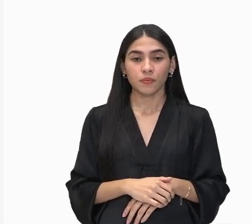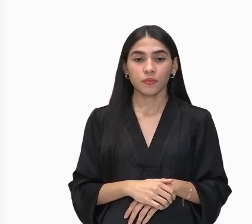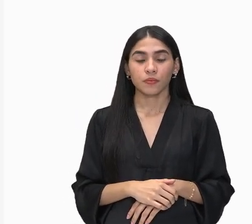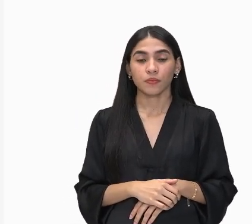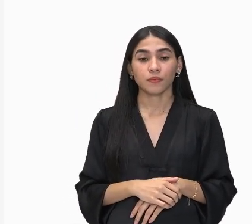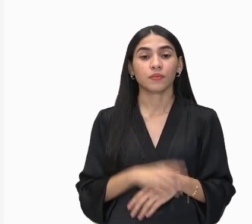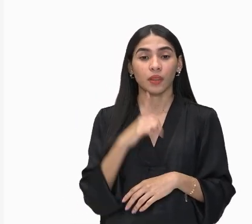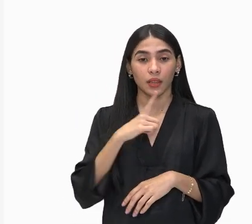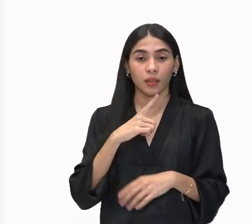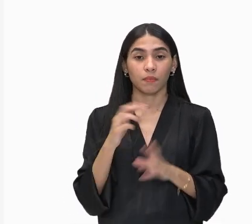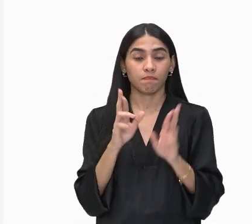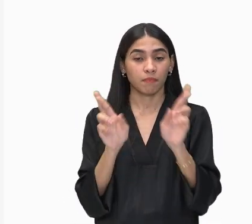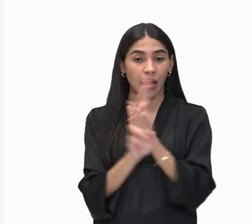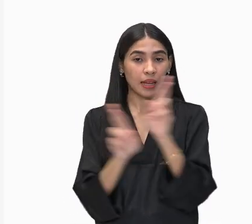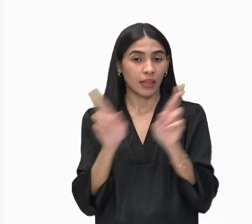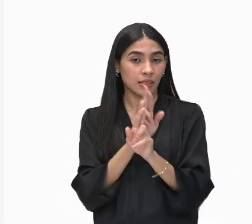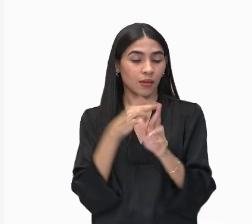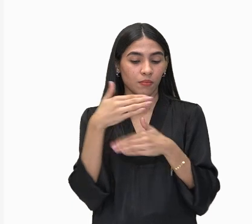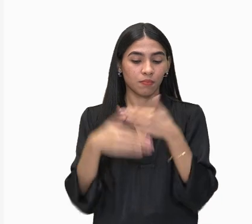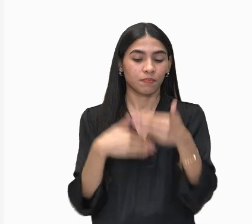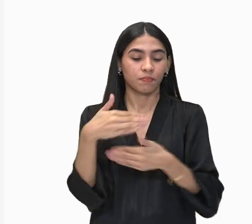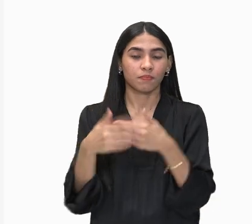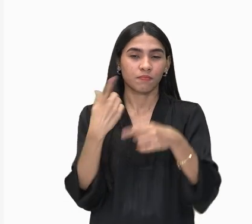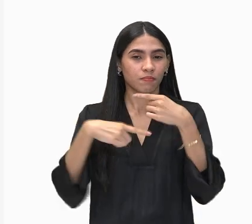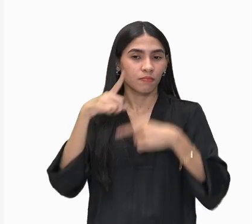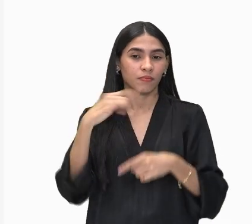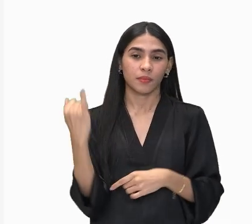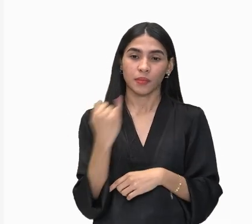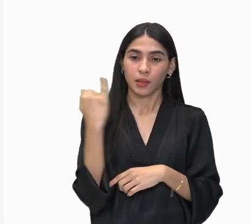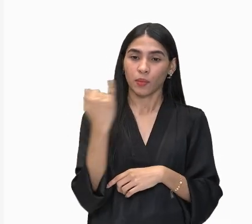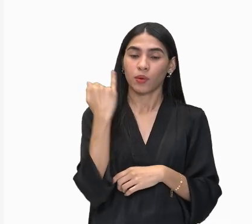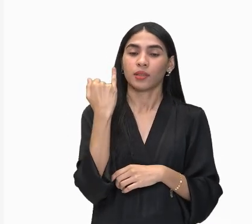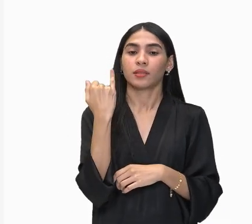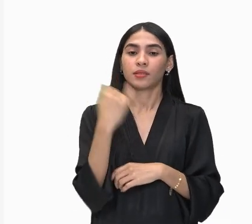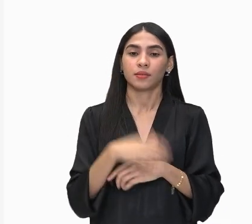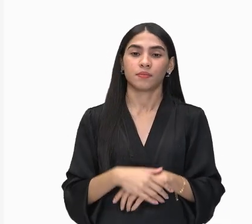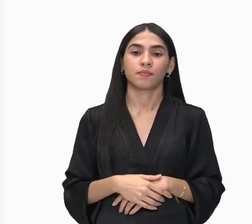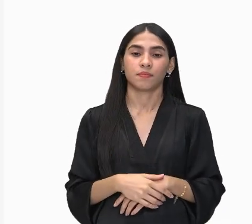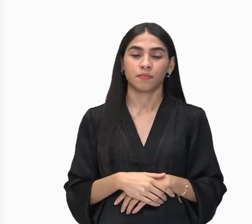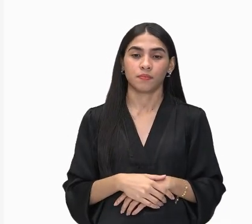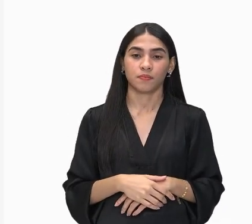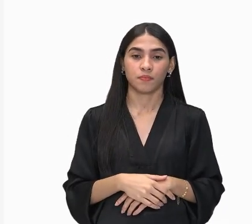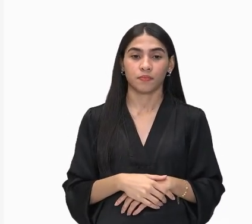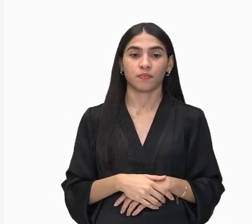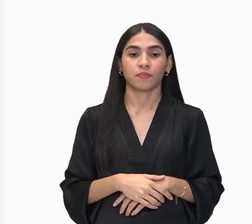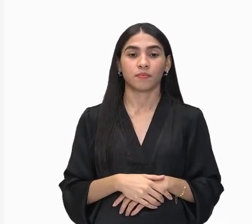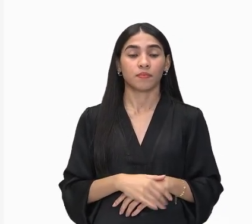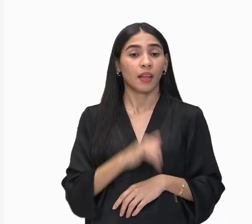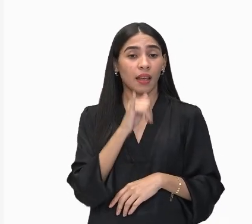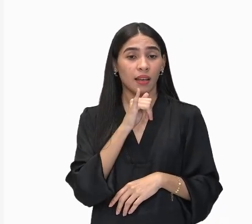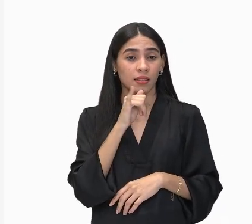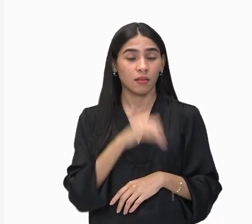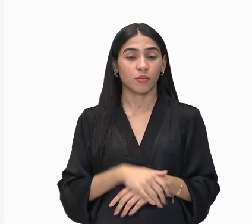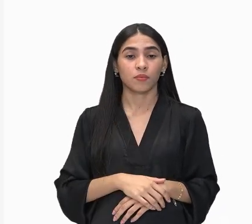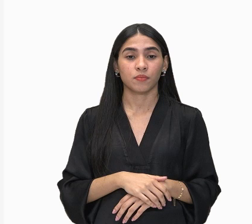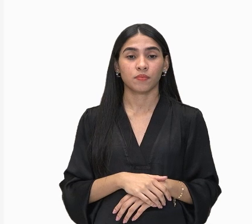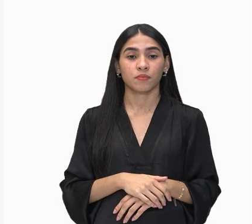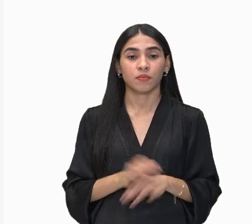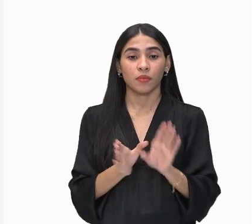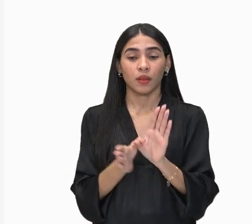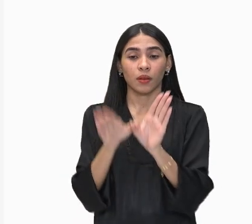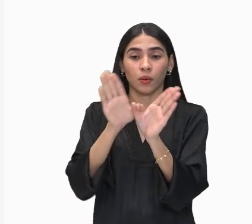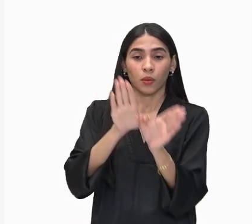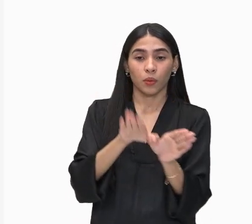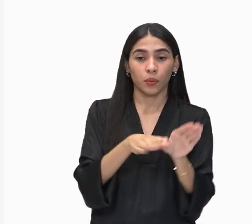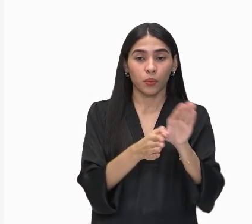uma relação evolutiva muito importante, ecológica, dentre esses indivíduos. Aí nós temos o exemplo das aves de